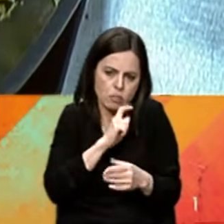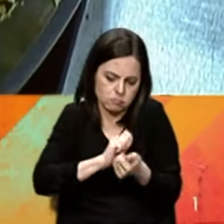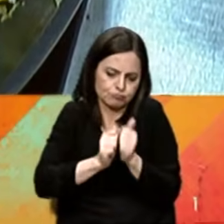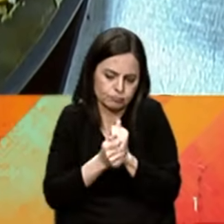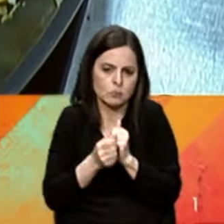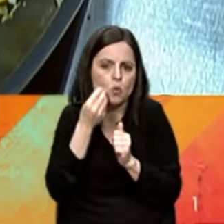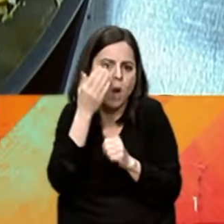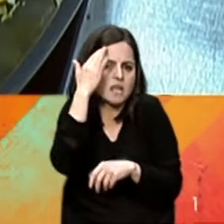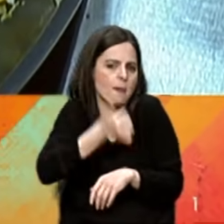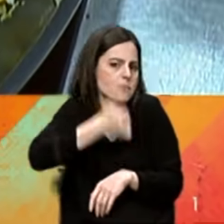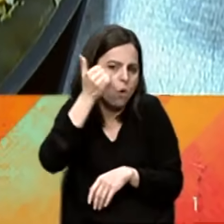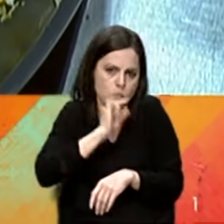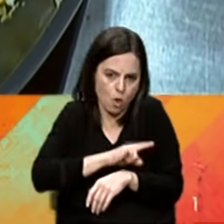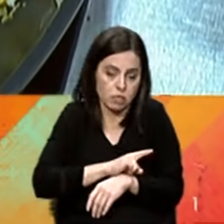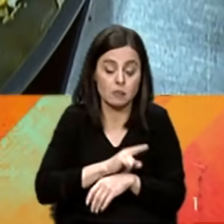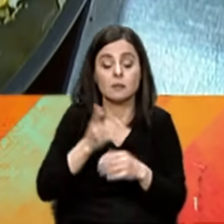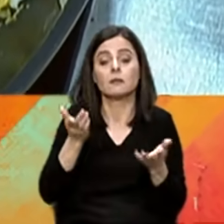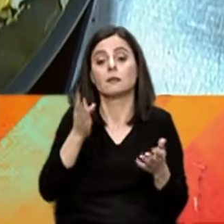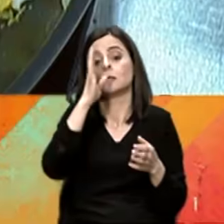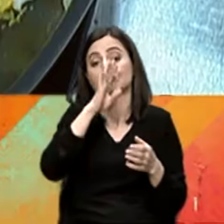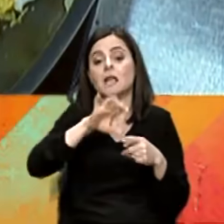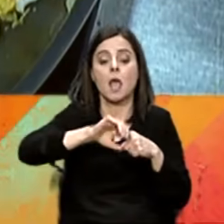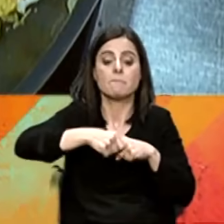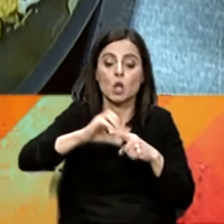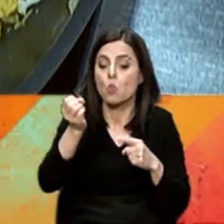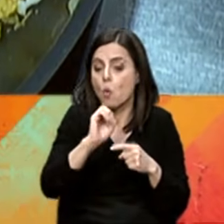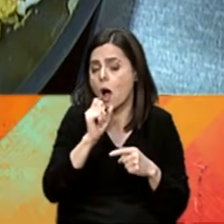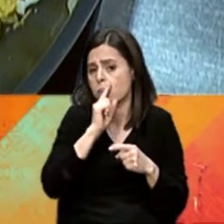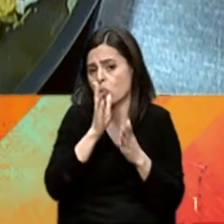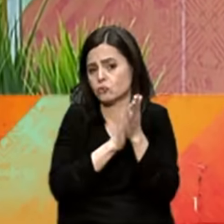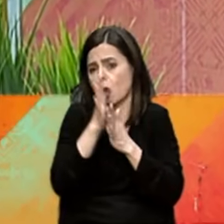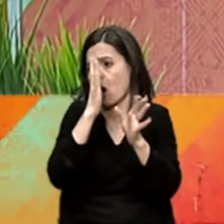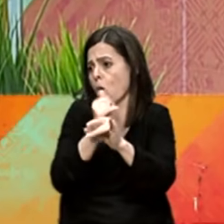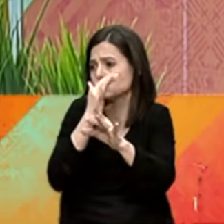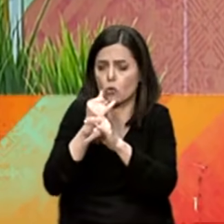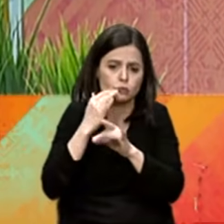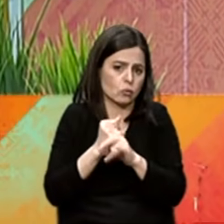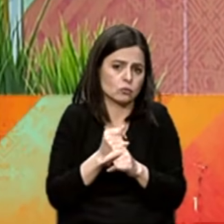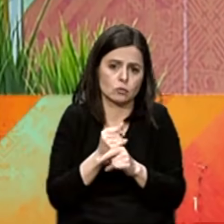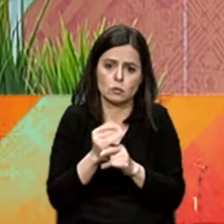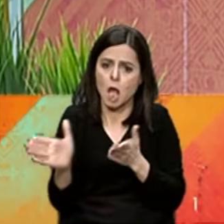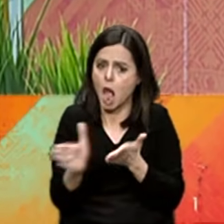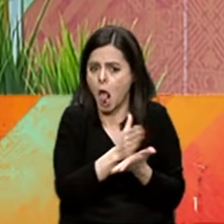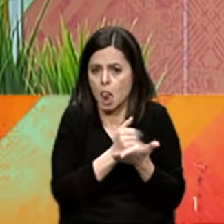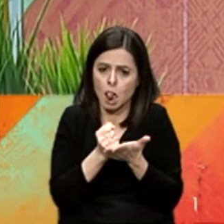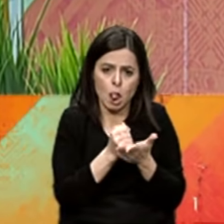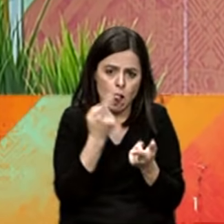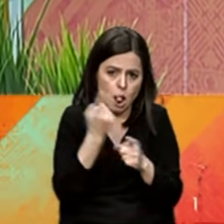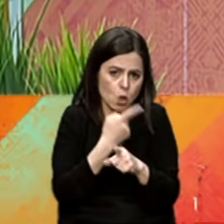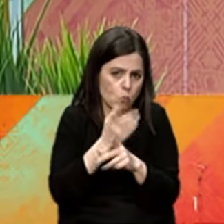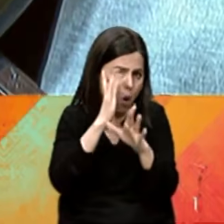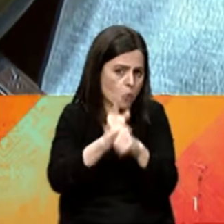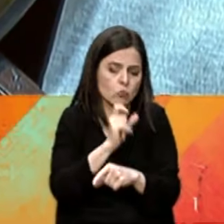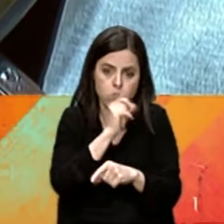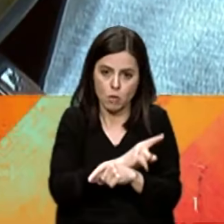como der jeito. E se, por exemplo, não tiverem milho, podem usar outro tipo de ingrediente, outro tipo de legume. Esse espaço